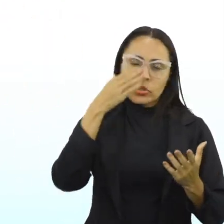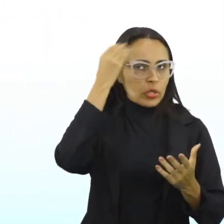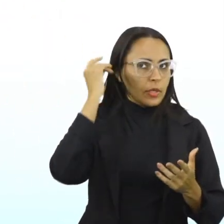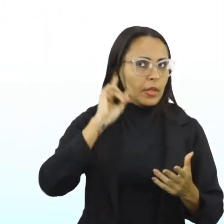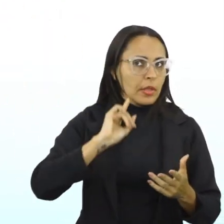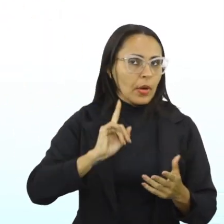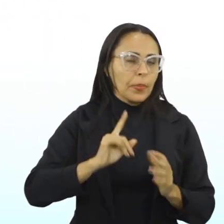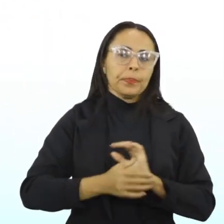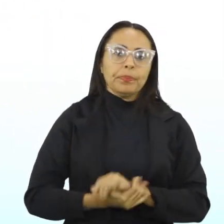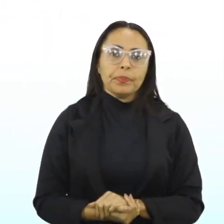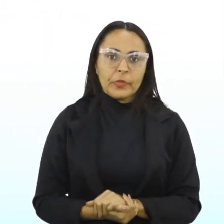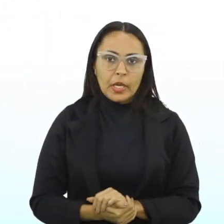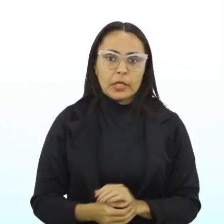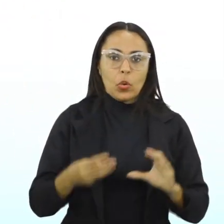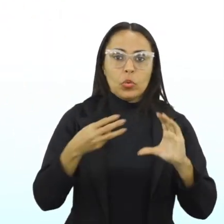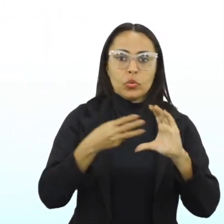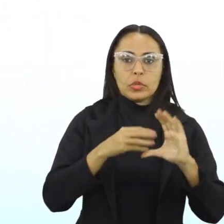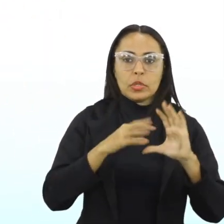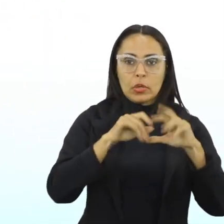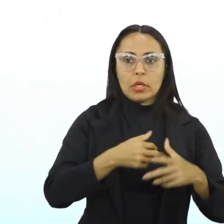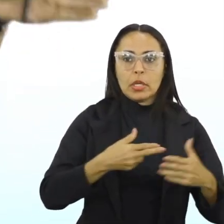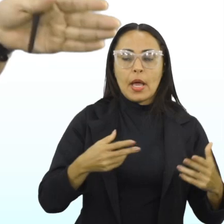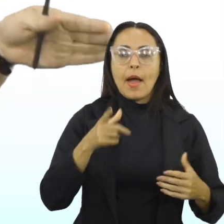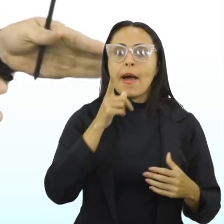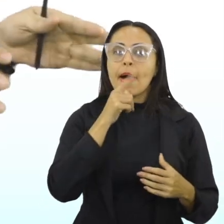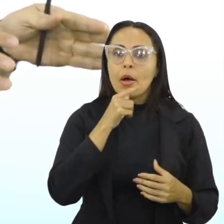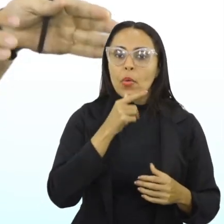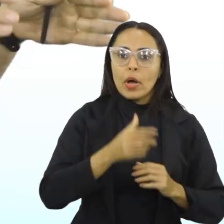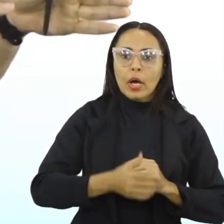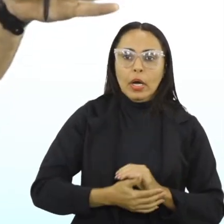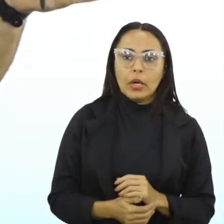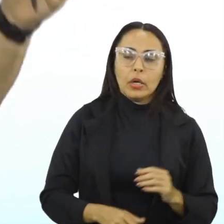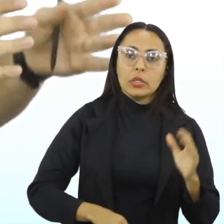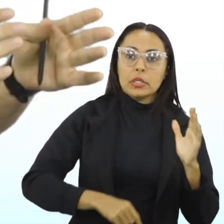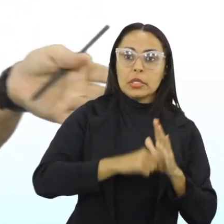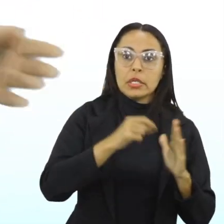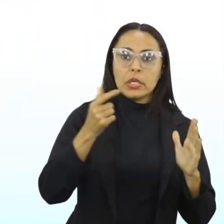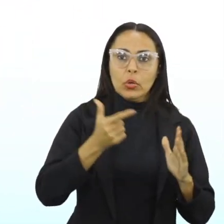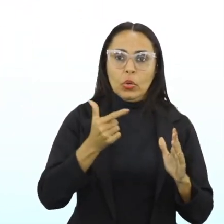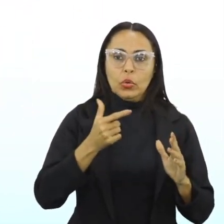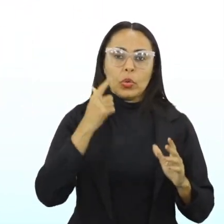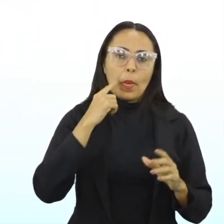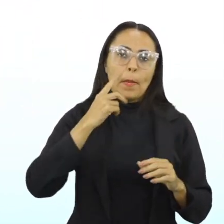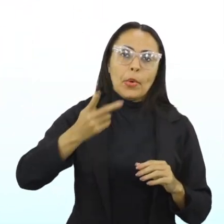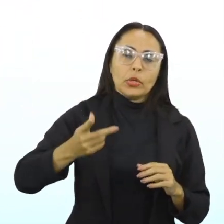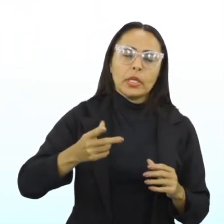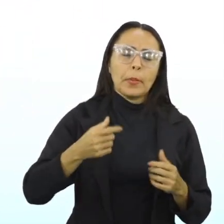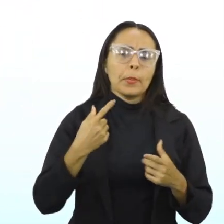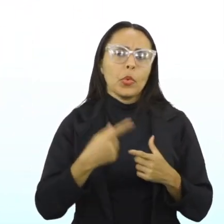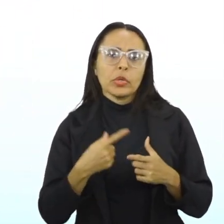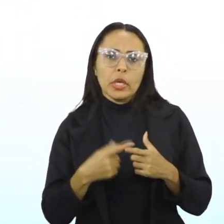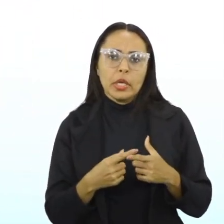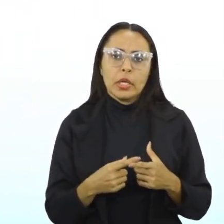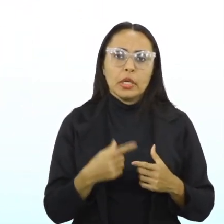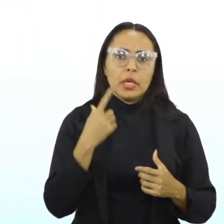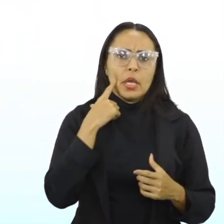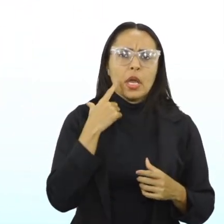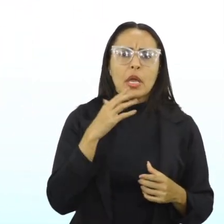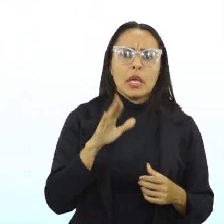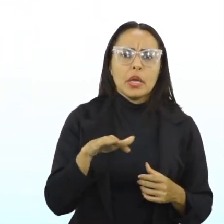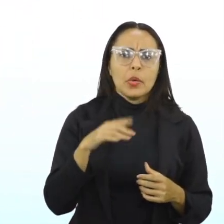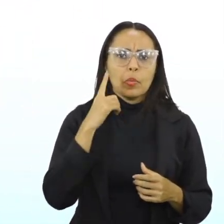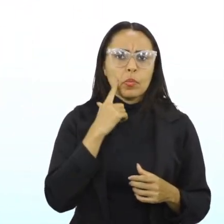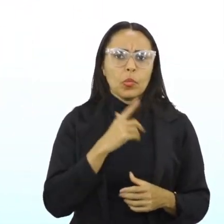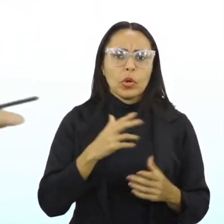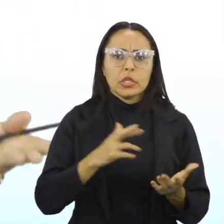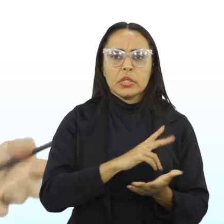Olha, célula animal é assim. Primeiro, sempre, água. Segundo, proteínas. Por que as proteínas?